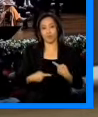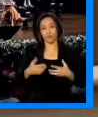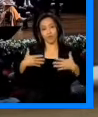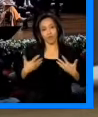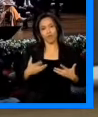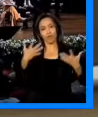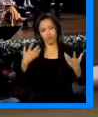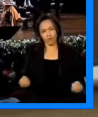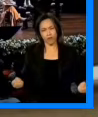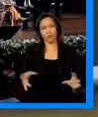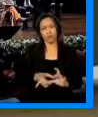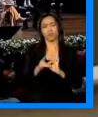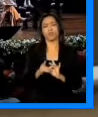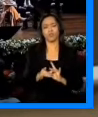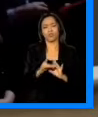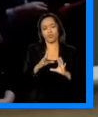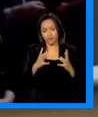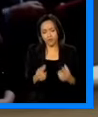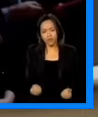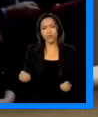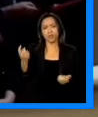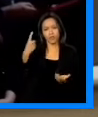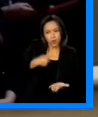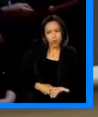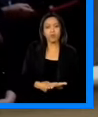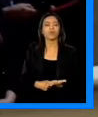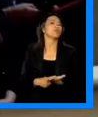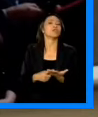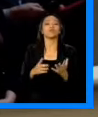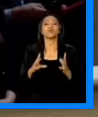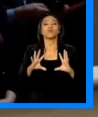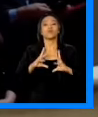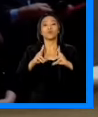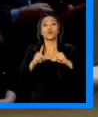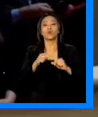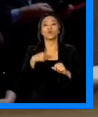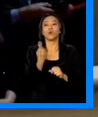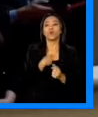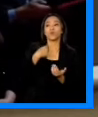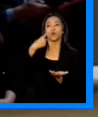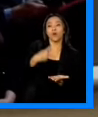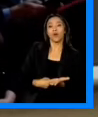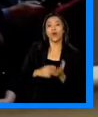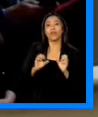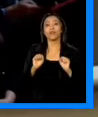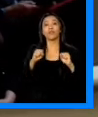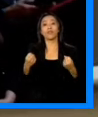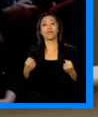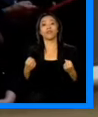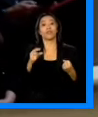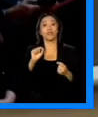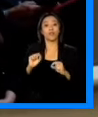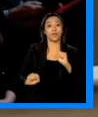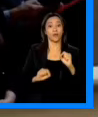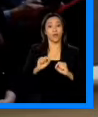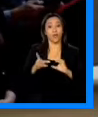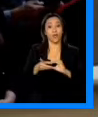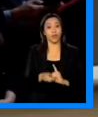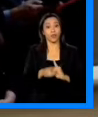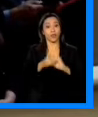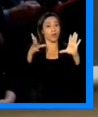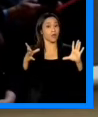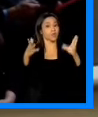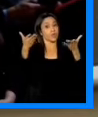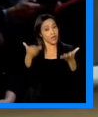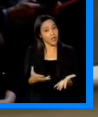nossa união, todo o nosso compromisso, todo o nosso comprometimento na defesa da democracia, e a democracia se faz